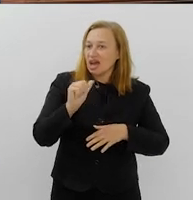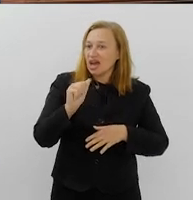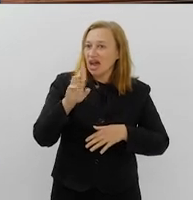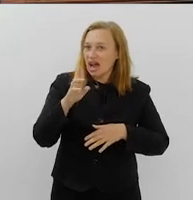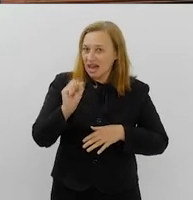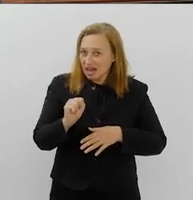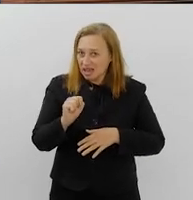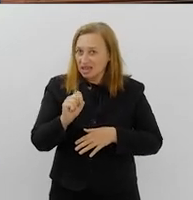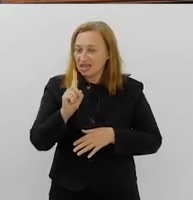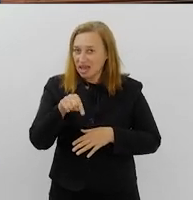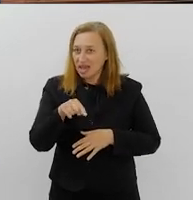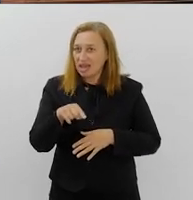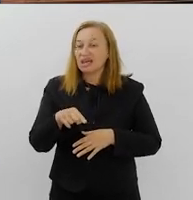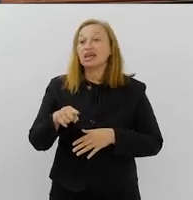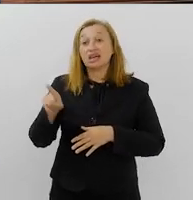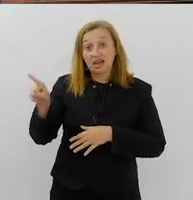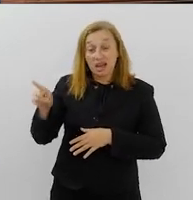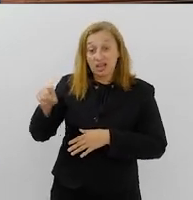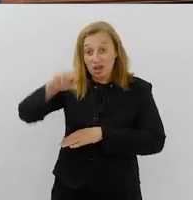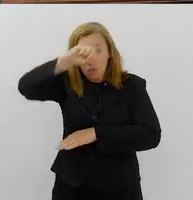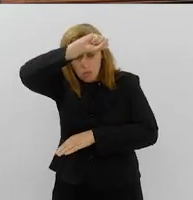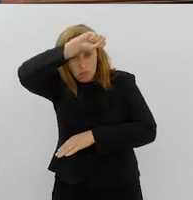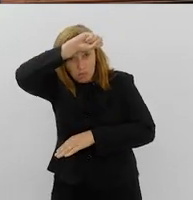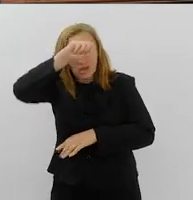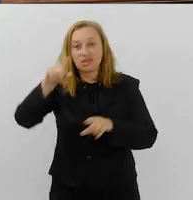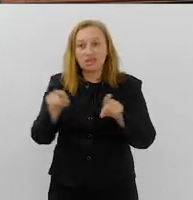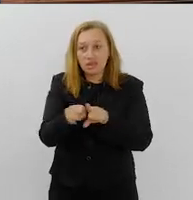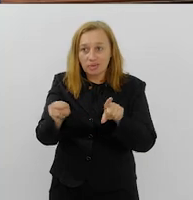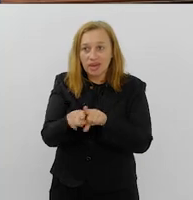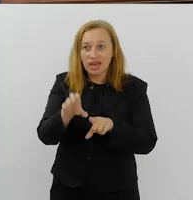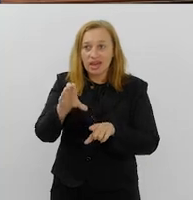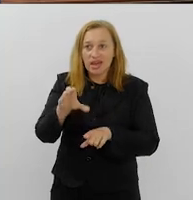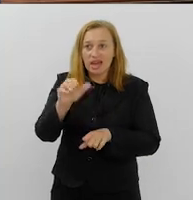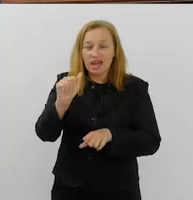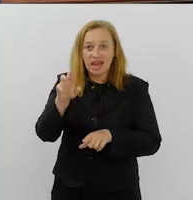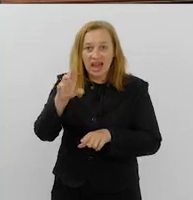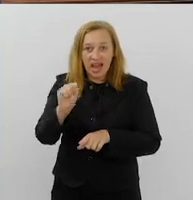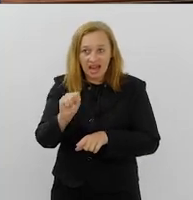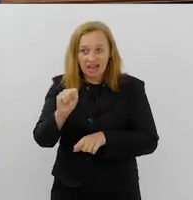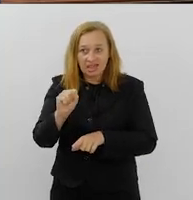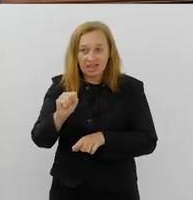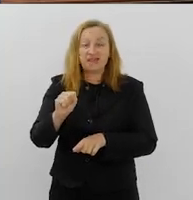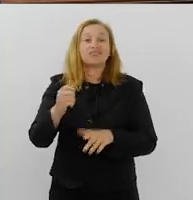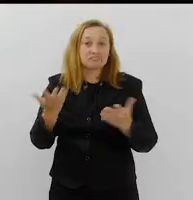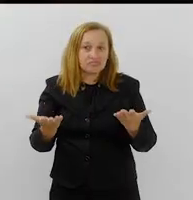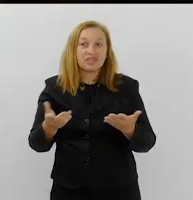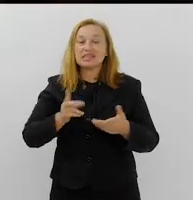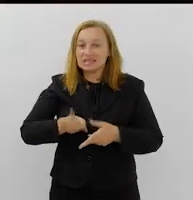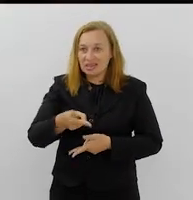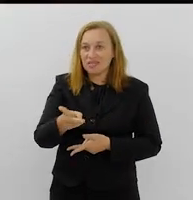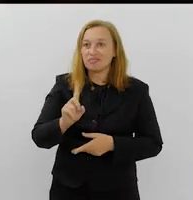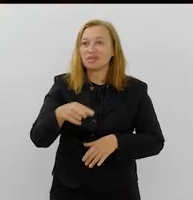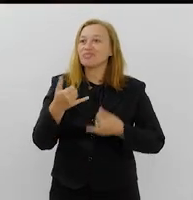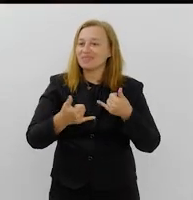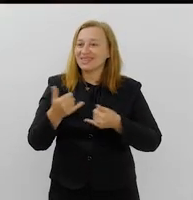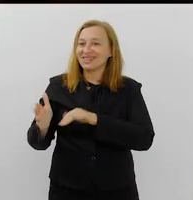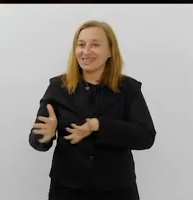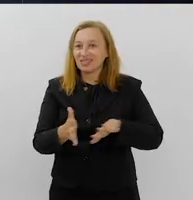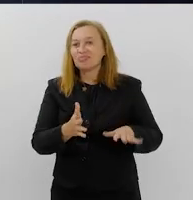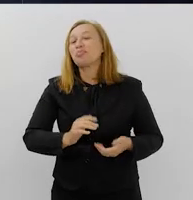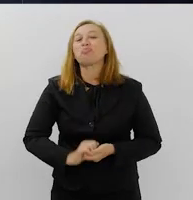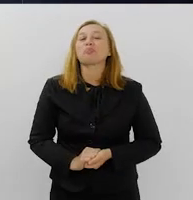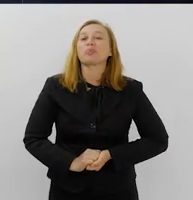espiritual ou Umbanda você material? tem que tirar a carga. Trabalhar, você trabalha com carga. Então, É carga, é nasci para carga. mexer com carga. Tá certo.